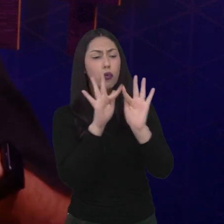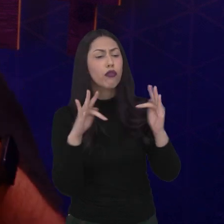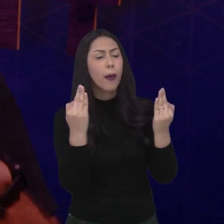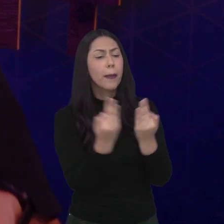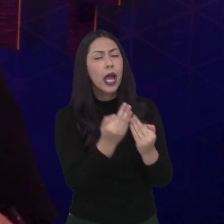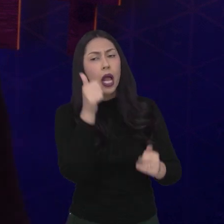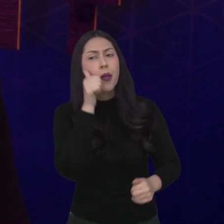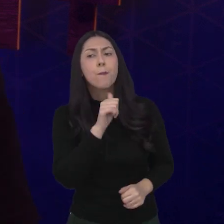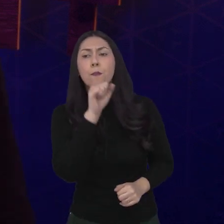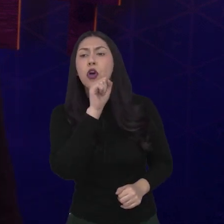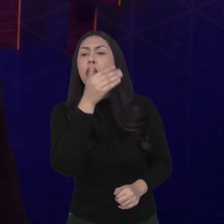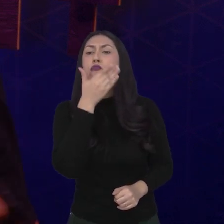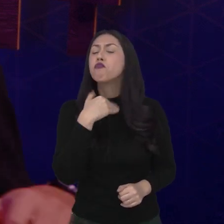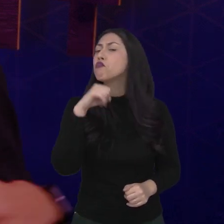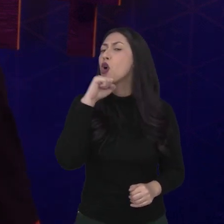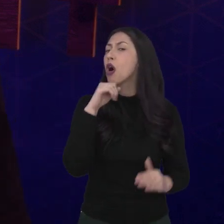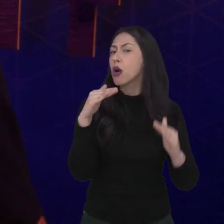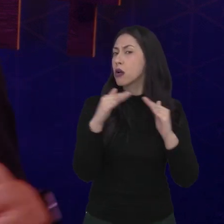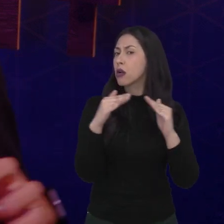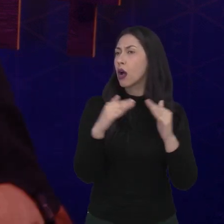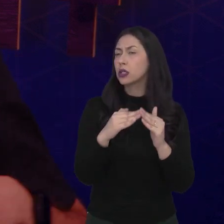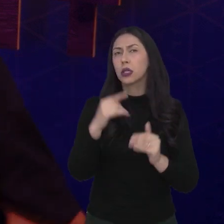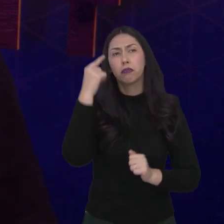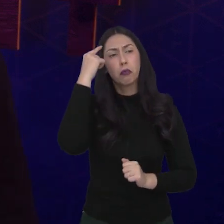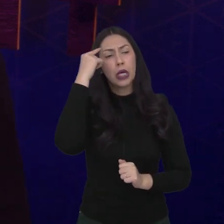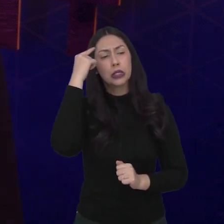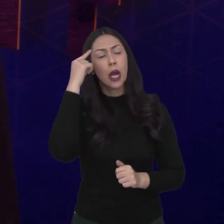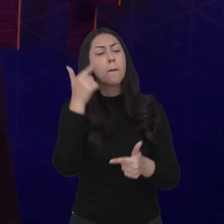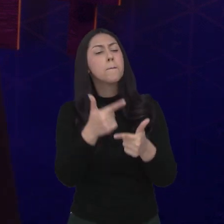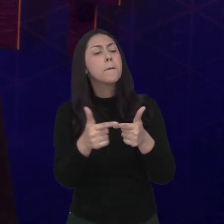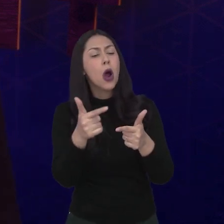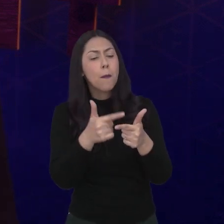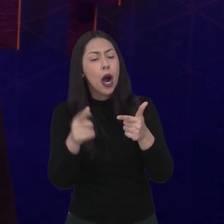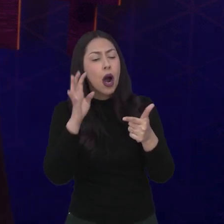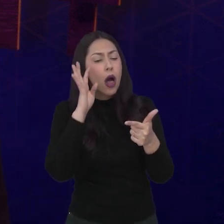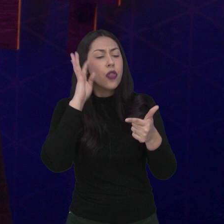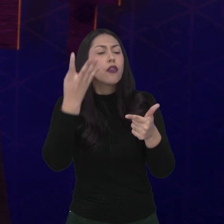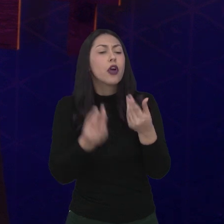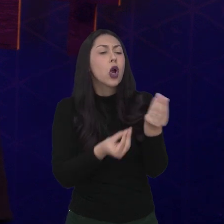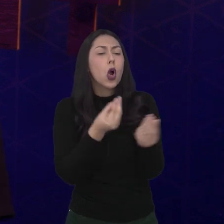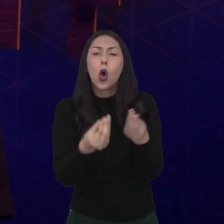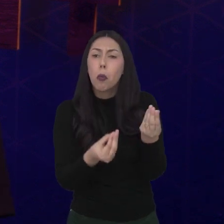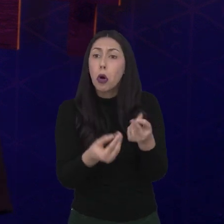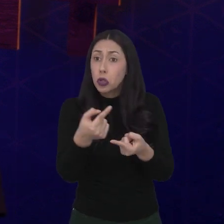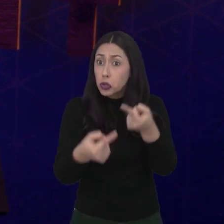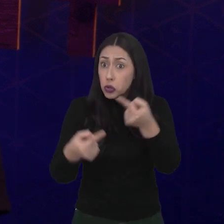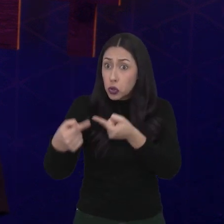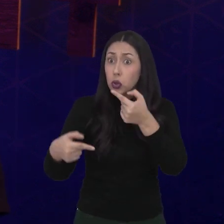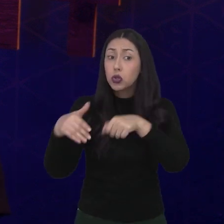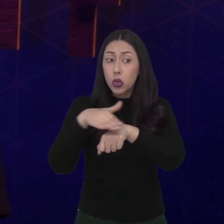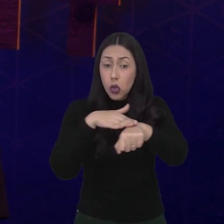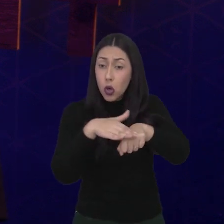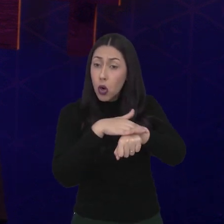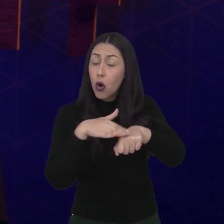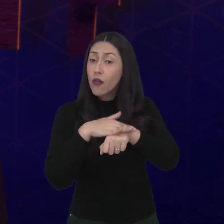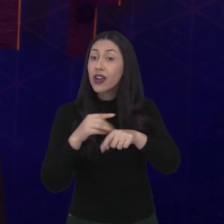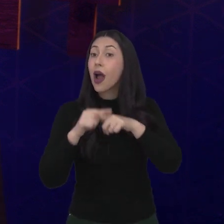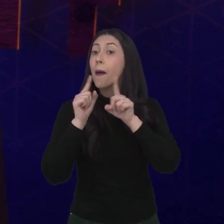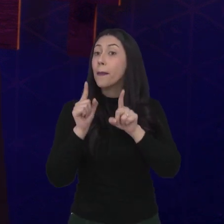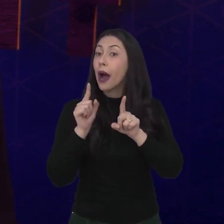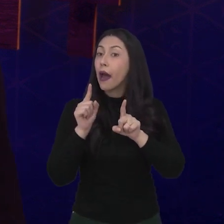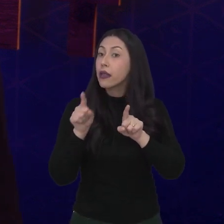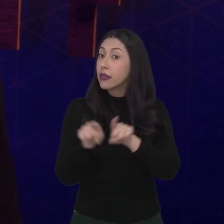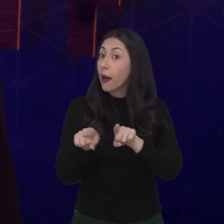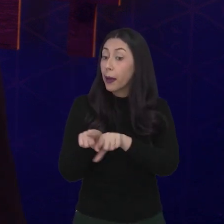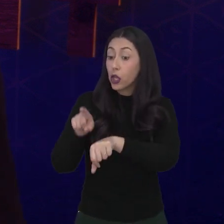seus pais, você com quem você mora, pensar na solução de um problema, discutam isso junto, mas num